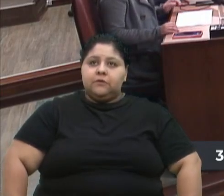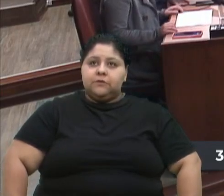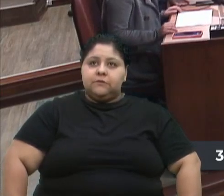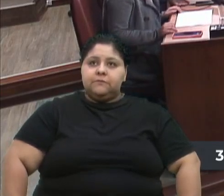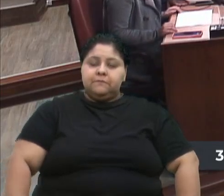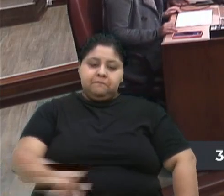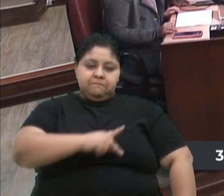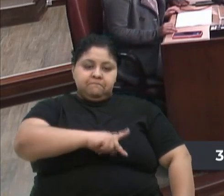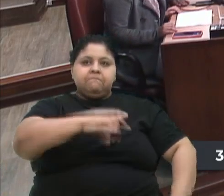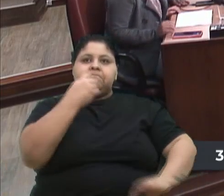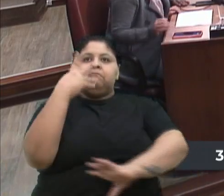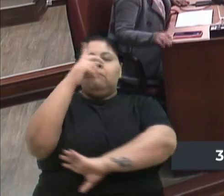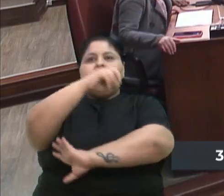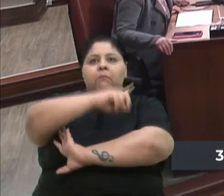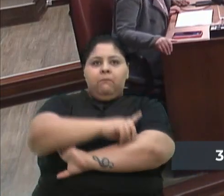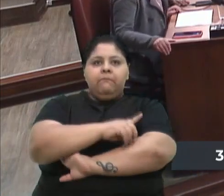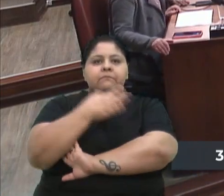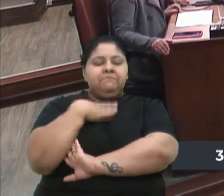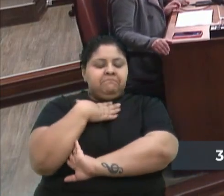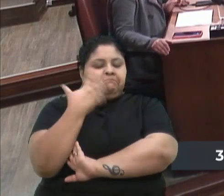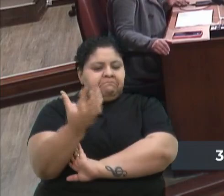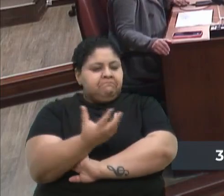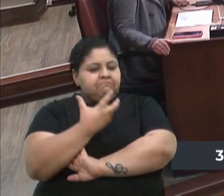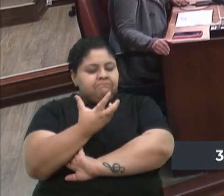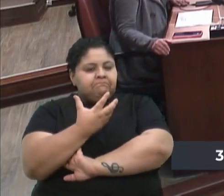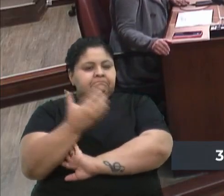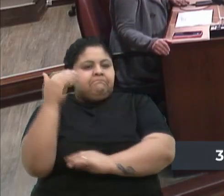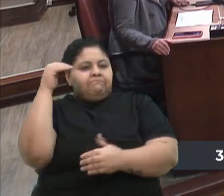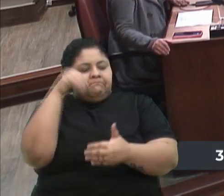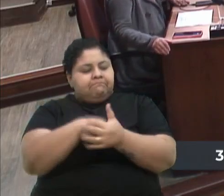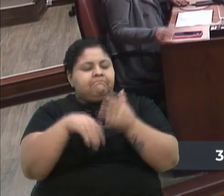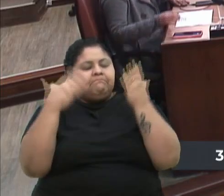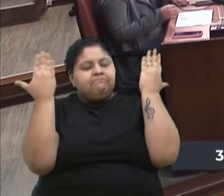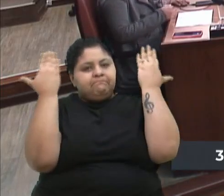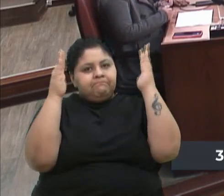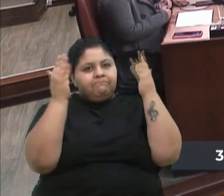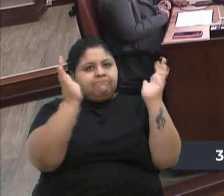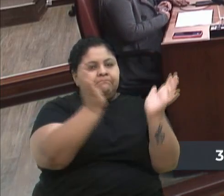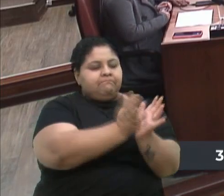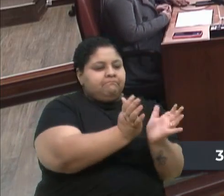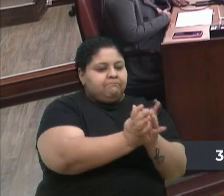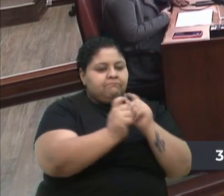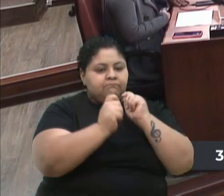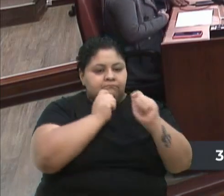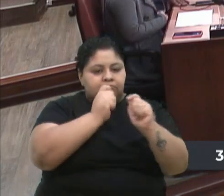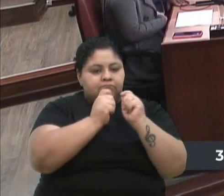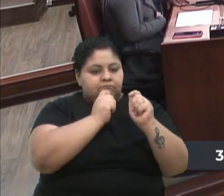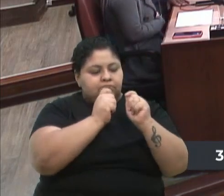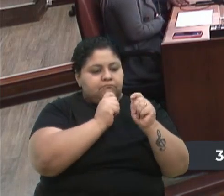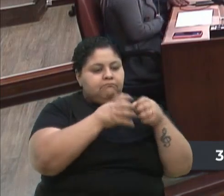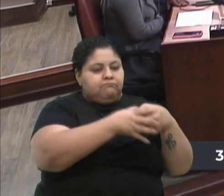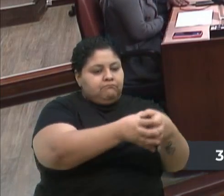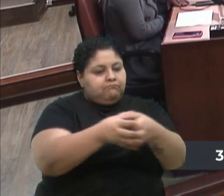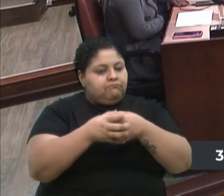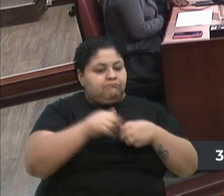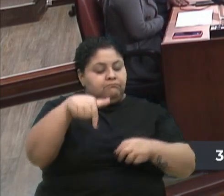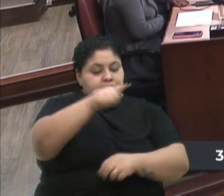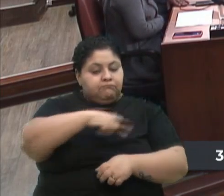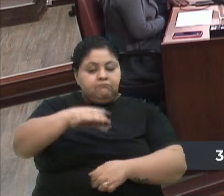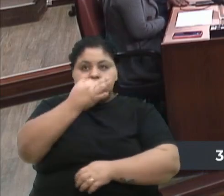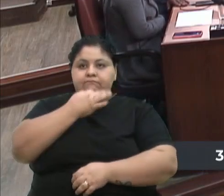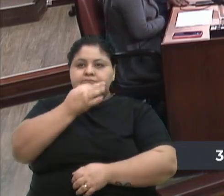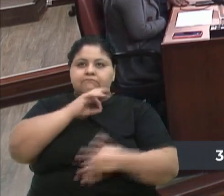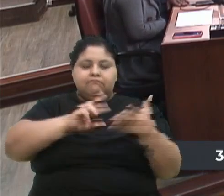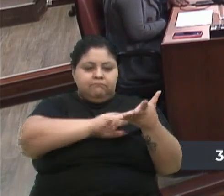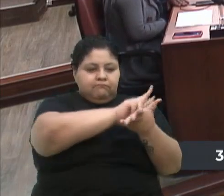Presidente, bom dia. Eu quero fazer um voto de louvor a um grupo chamado Jornalistas Reunidos. Nós temos em Caxias do Sul